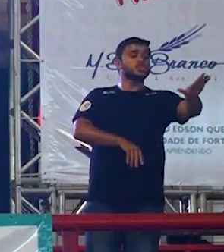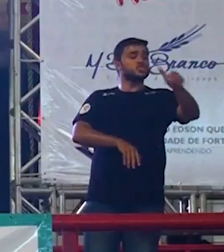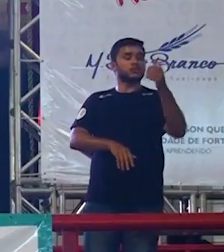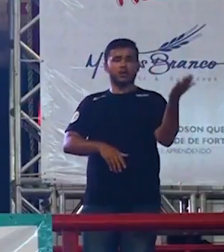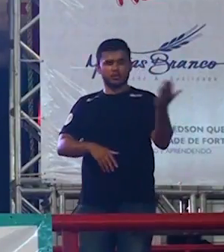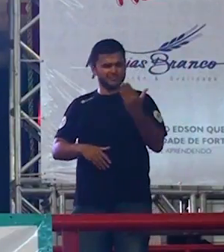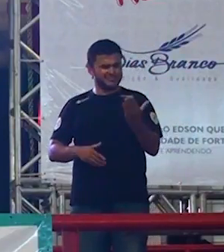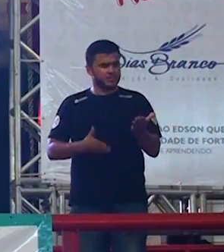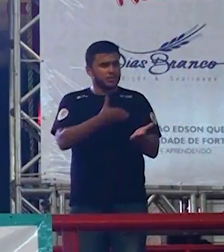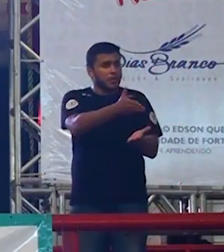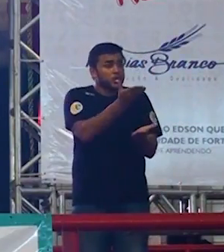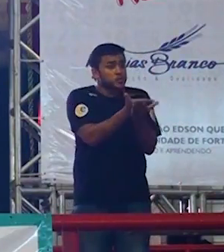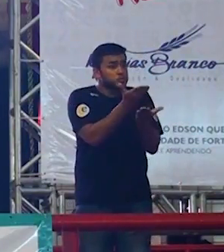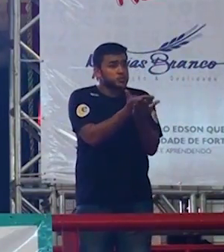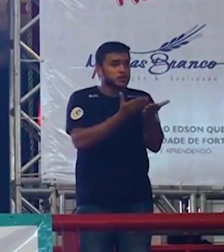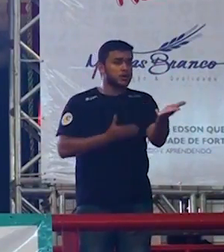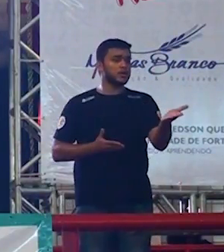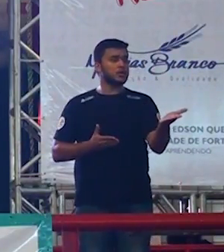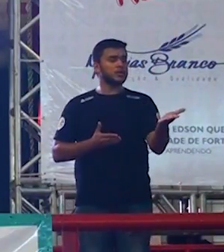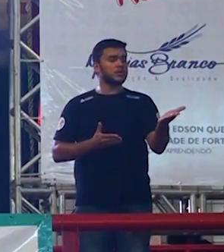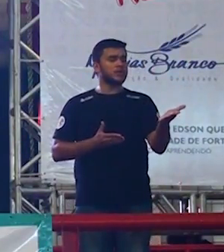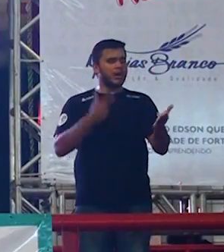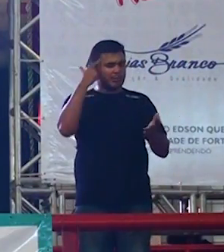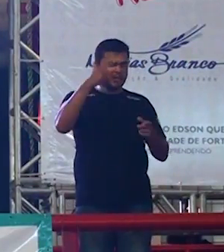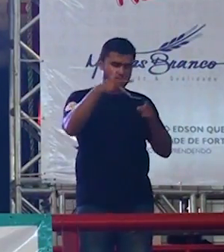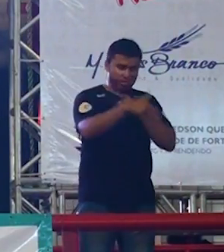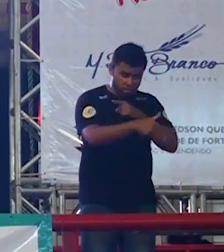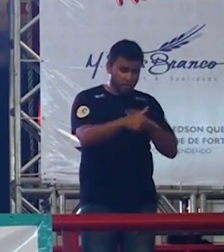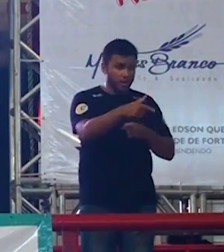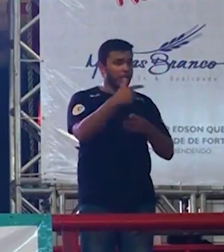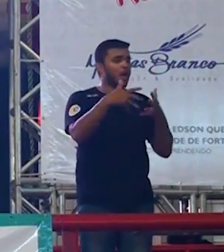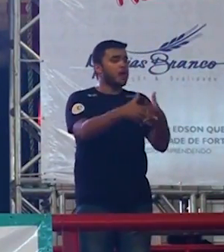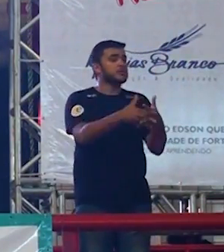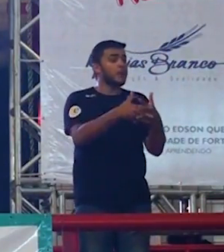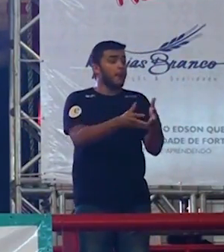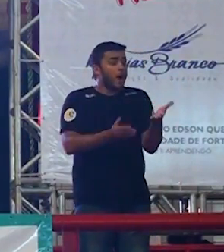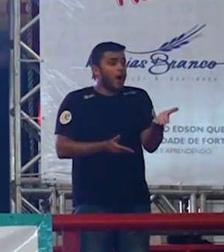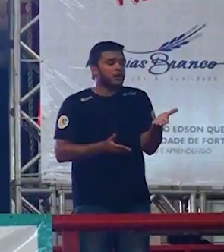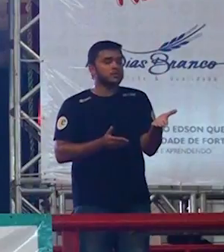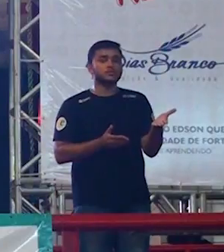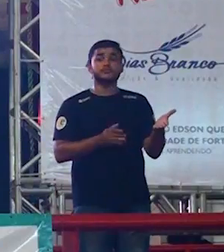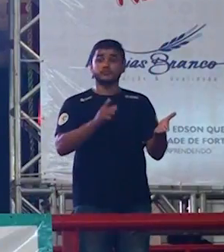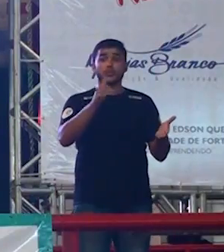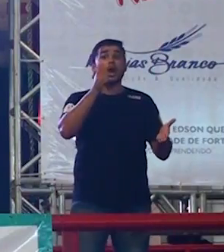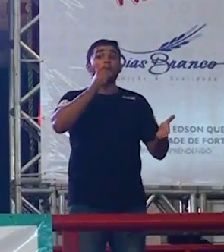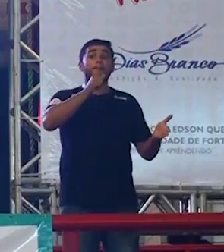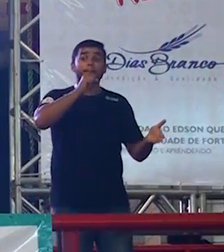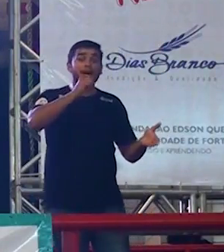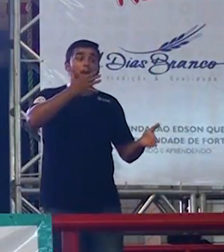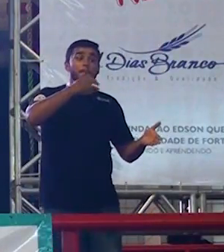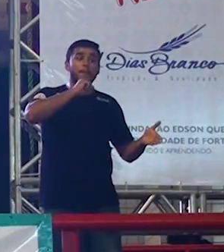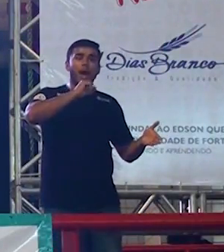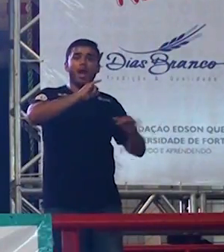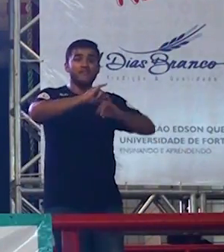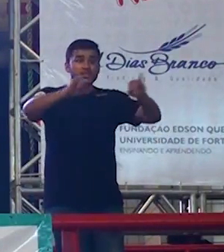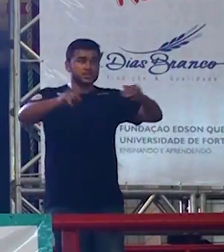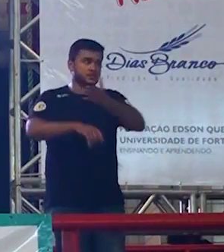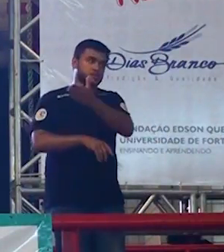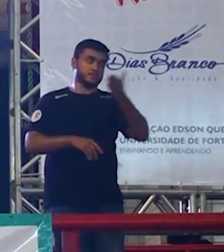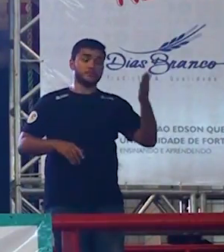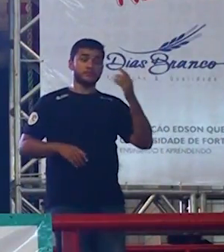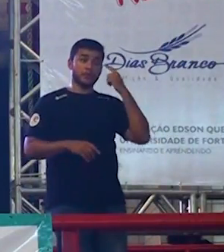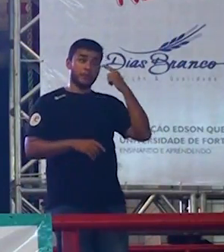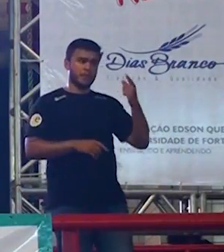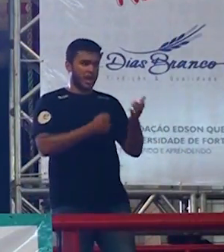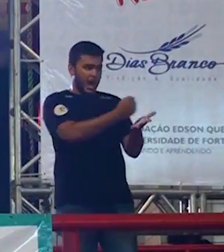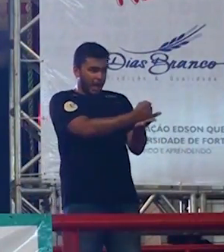que sagrado, o horário de estudo é sagrado. Agora, para você que é pai ou mãe, eu vou lhe dizer também uma coisa. Não significa que ele